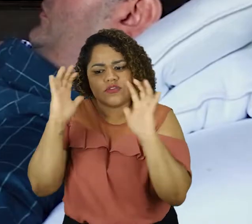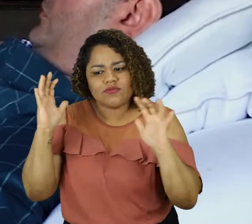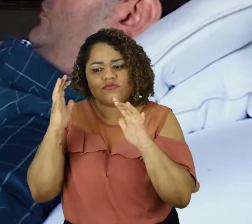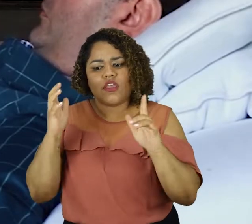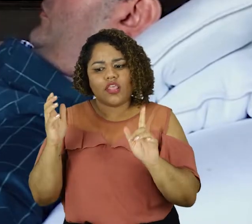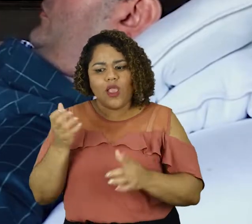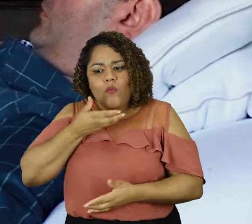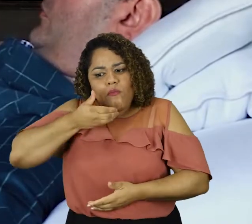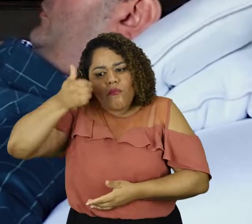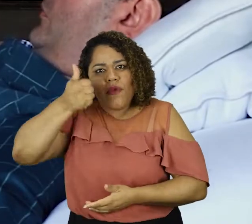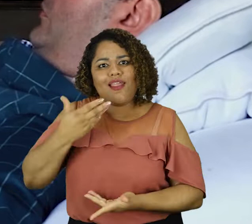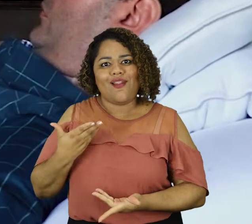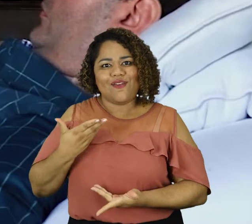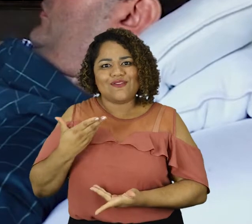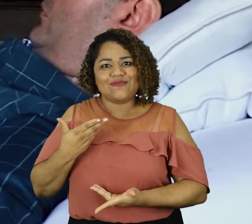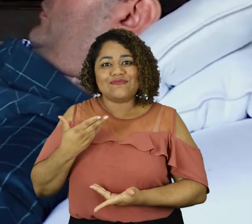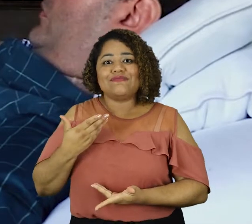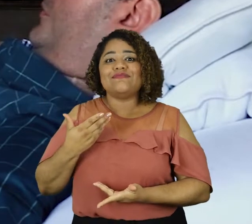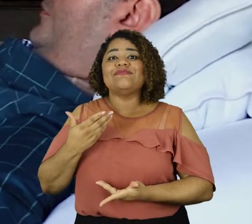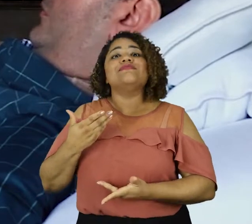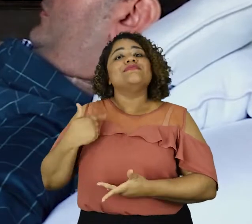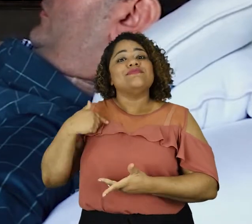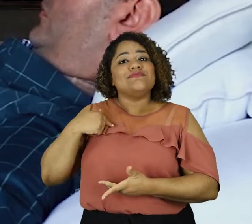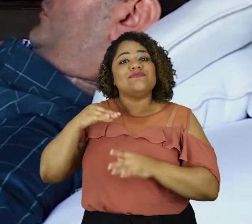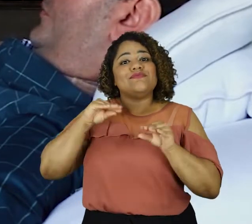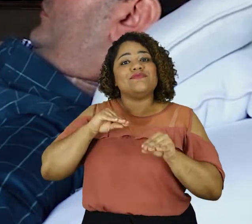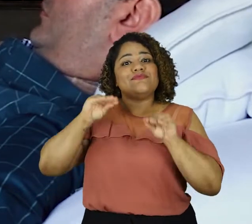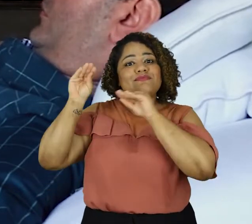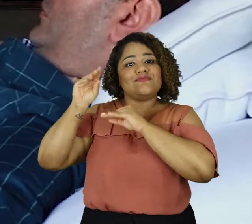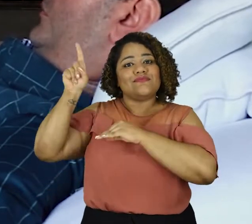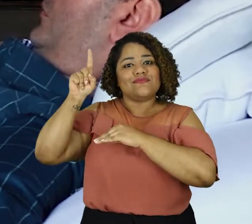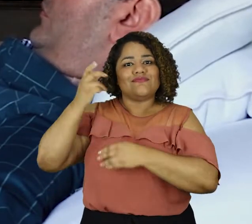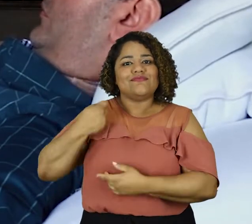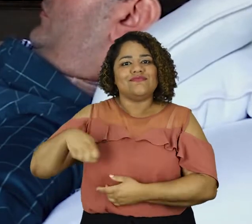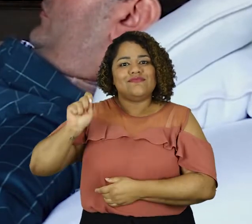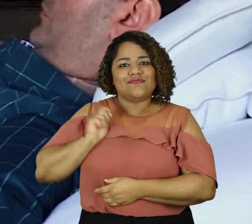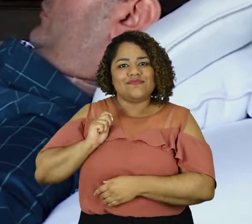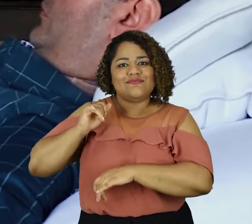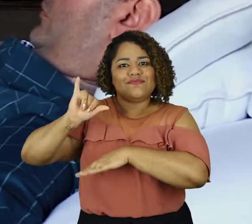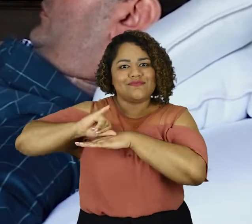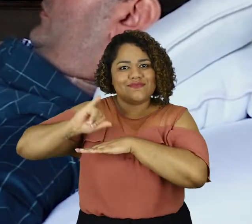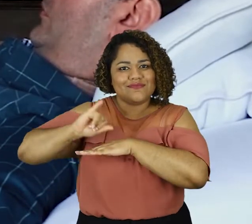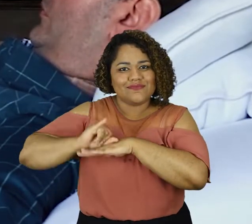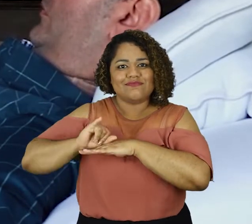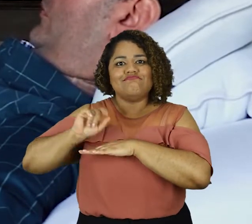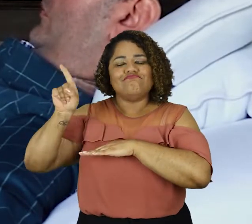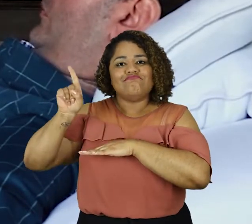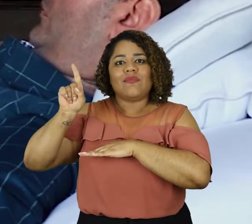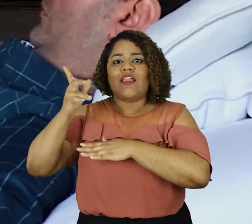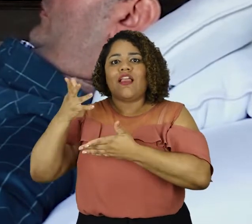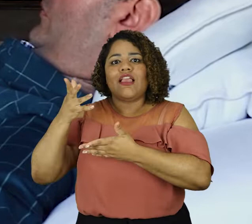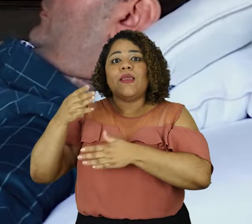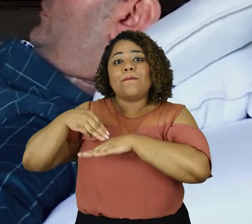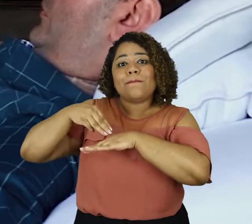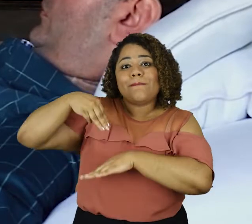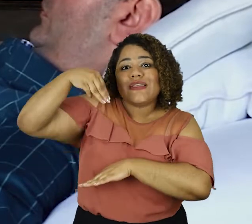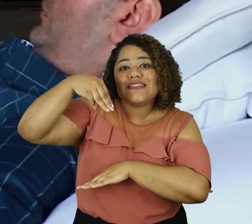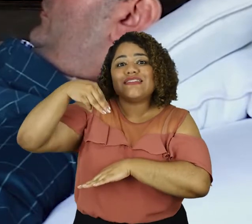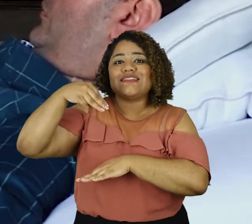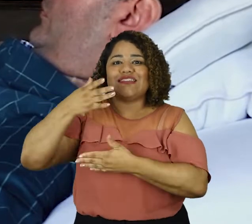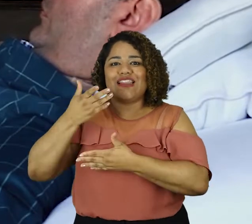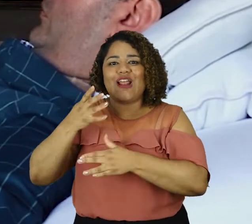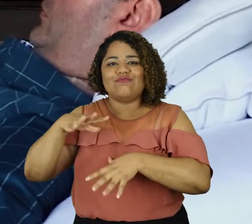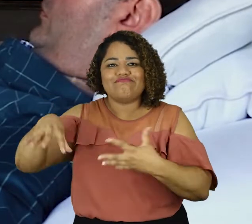A cidade de Barcelona, e o mestrado em sustentabilidade, foram responsáveis por uma profunda transformação na minha forma de